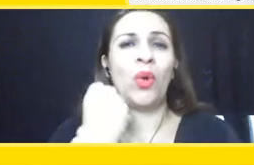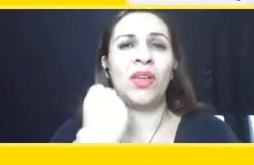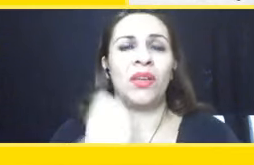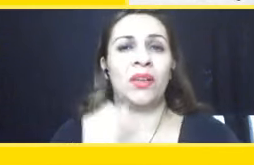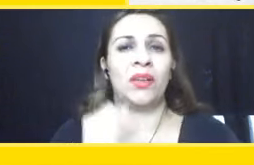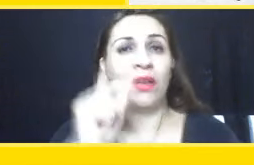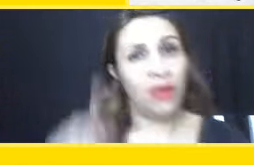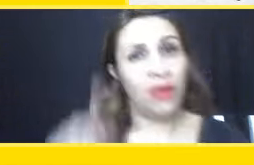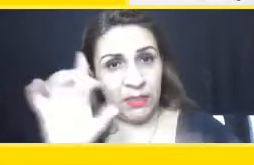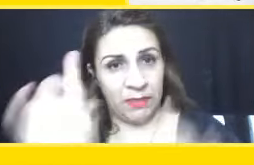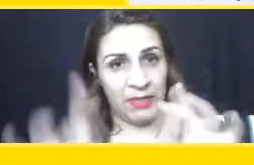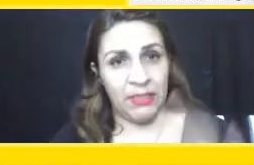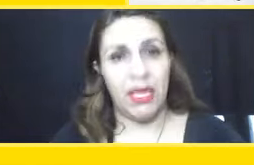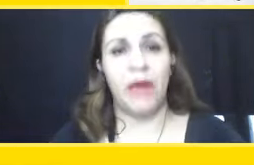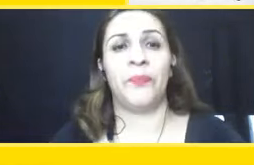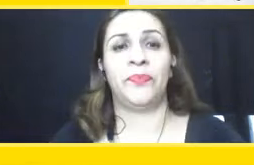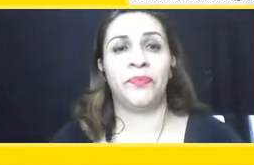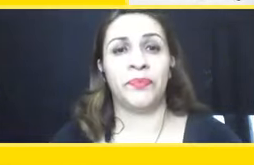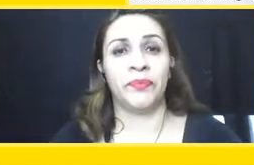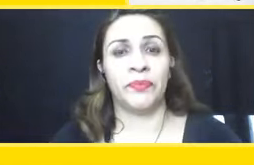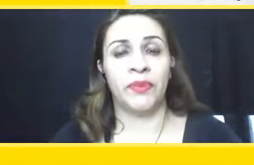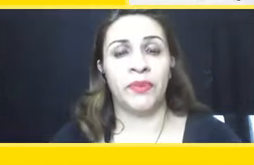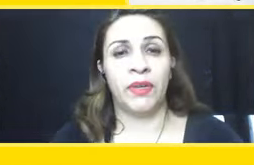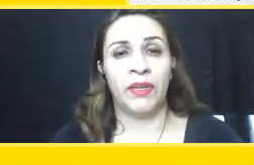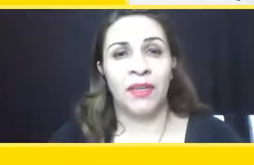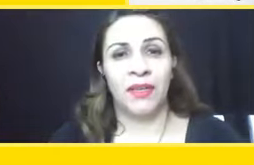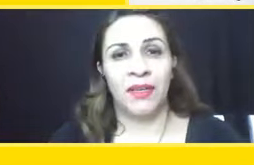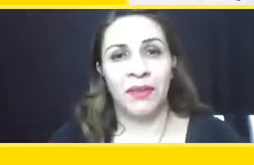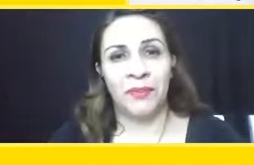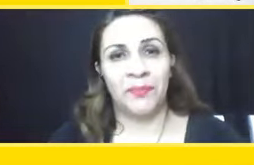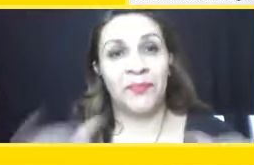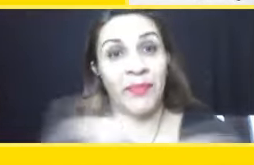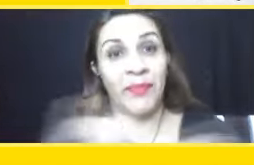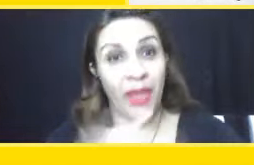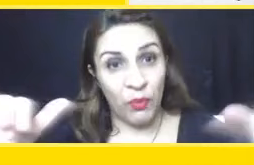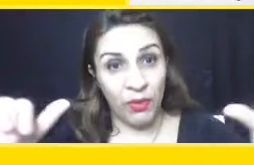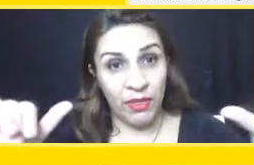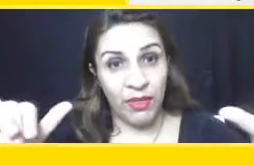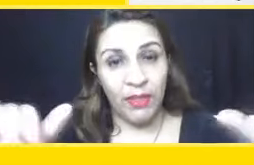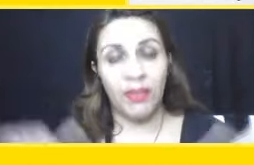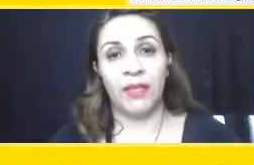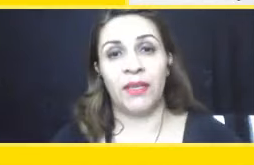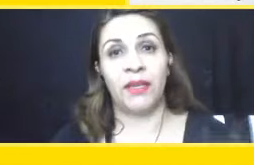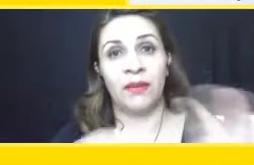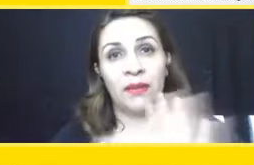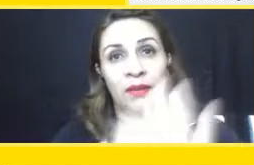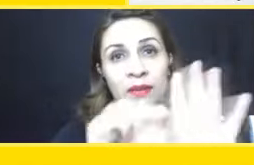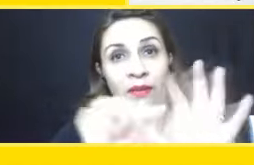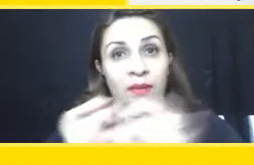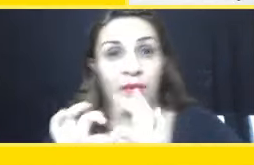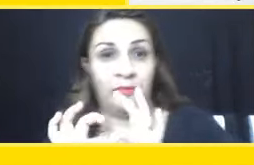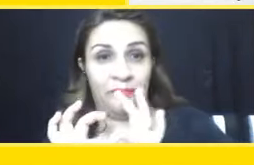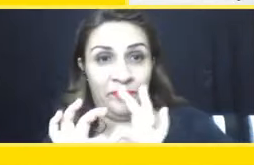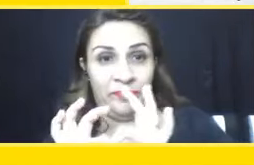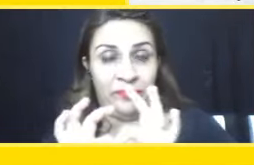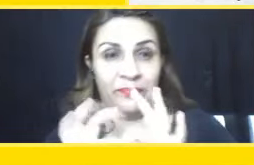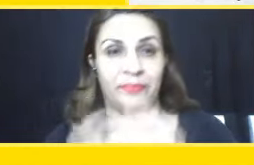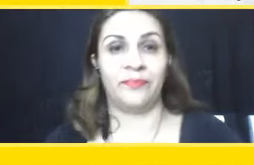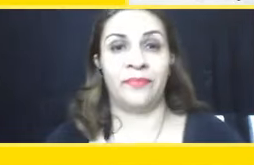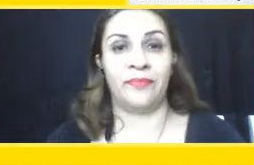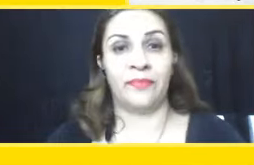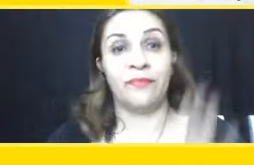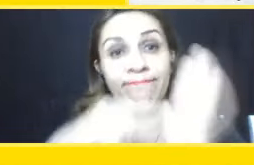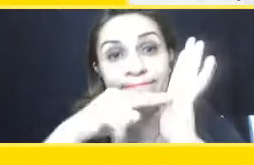garantido. Inclusive, Edilson, quero aqui anunciar de primeira mão que eu estou apresentando uma emenda à lei orgânica para manter